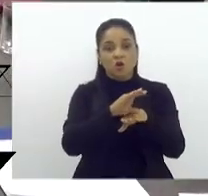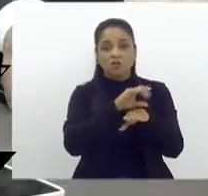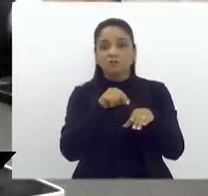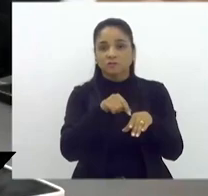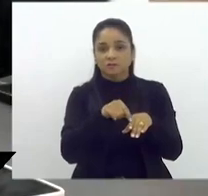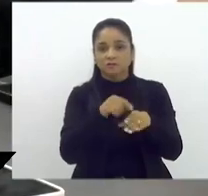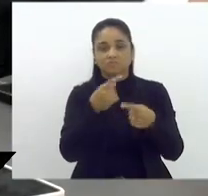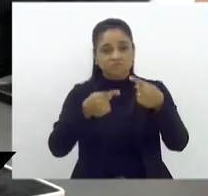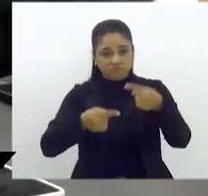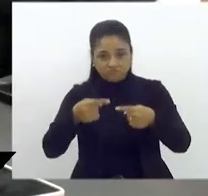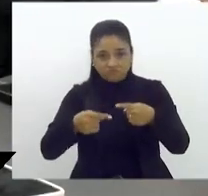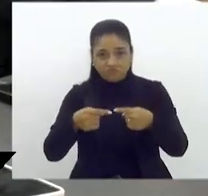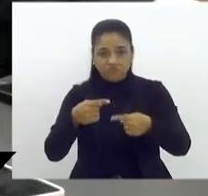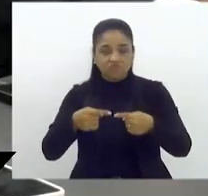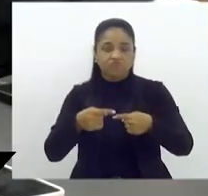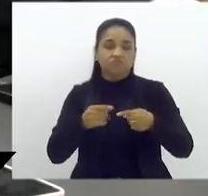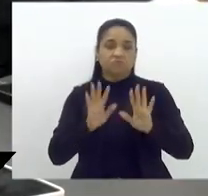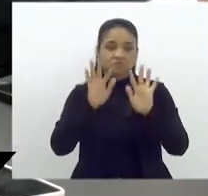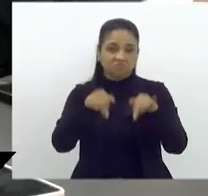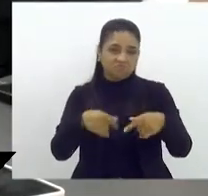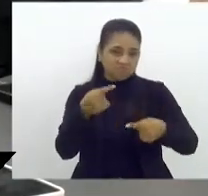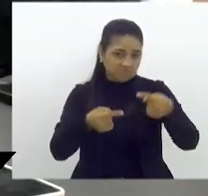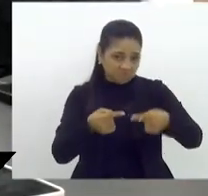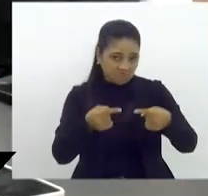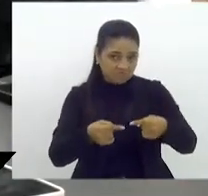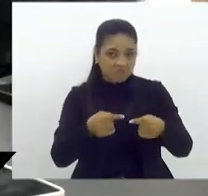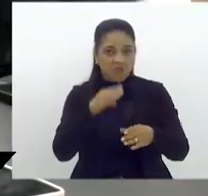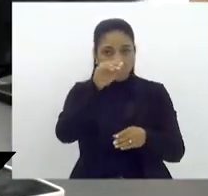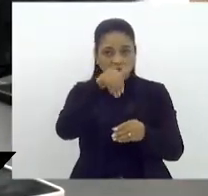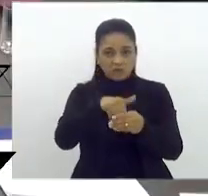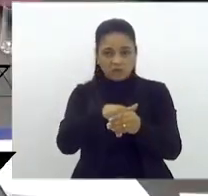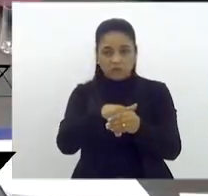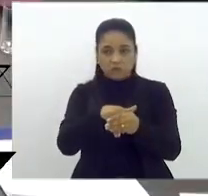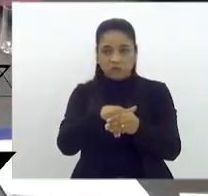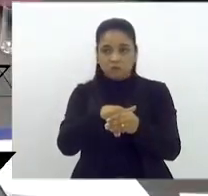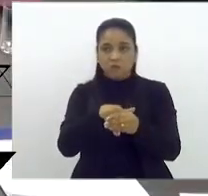discussão, não havendo quem queira discutir, encerrada a discussão, em votação... Senhor presidente,